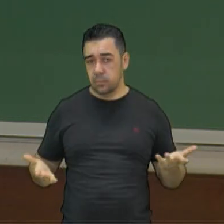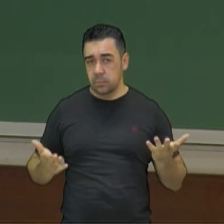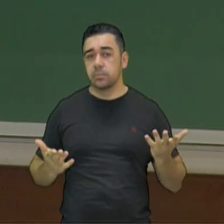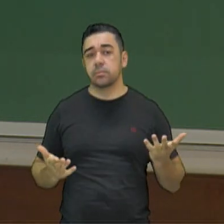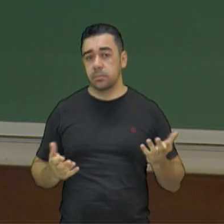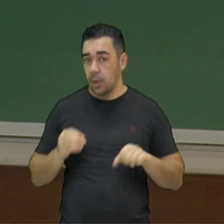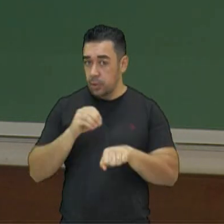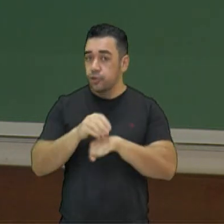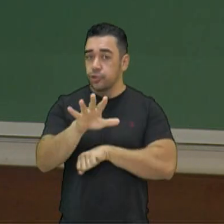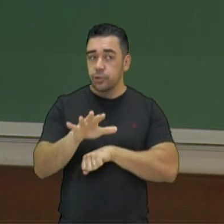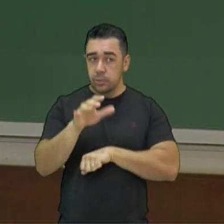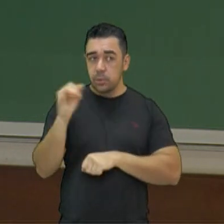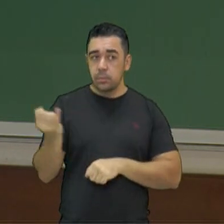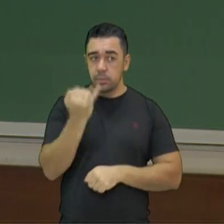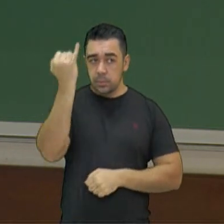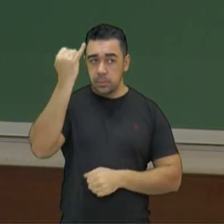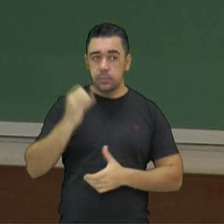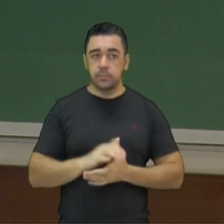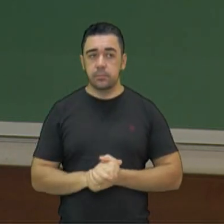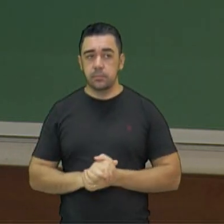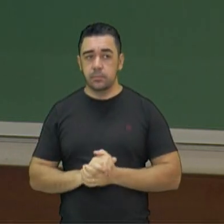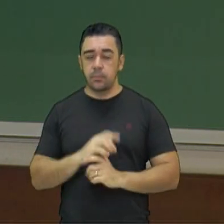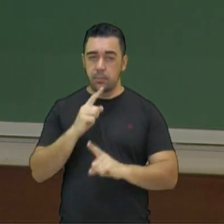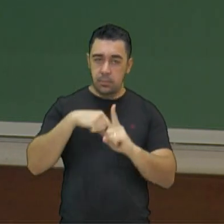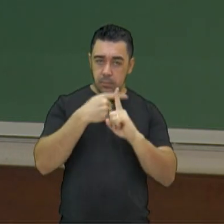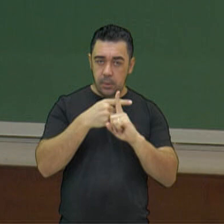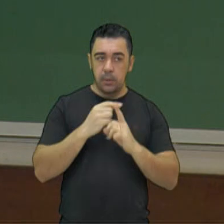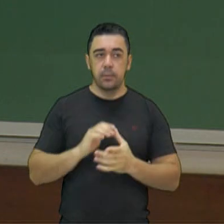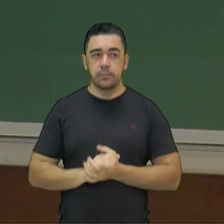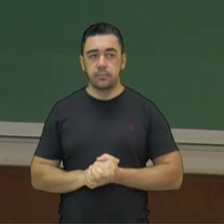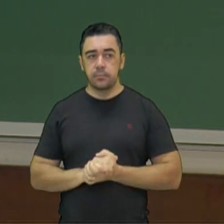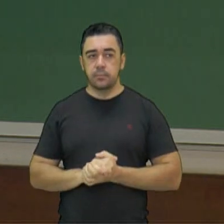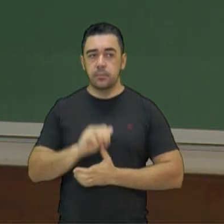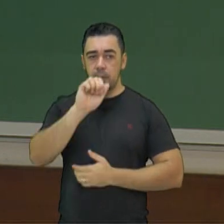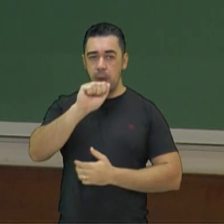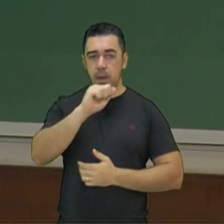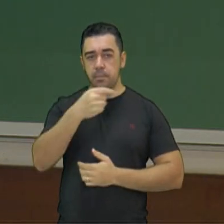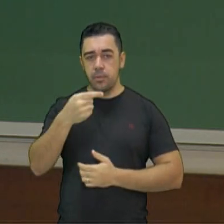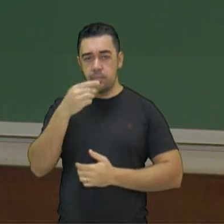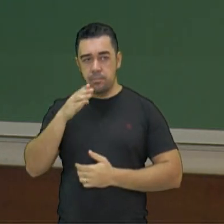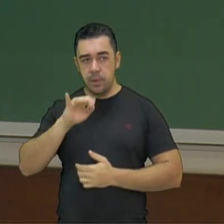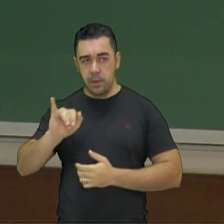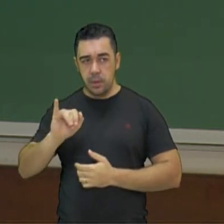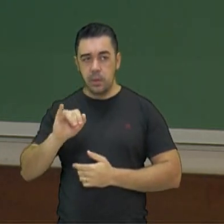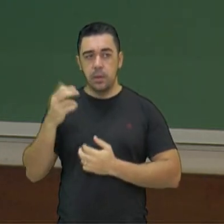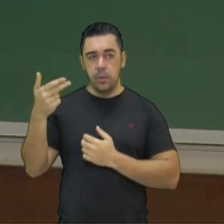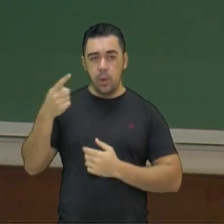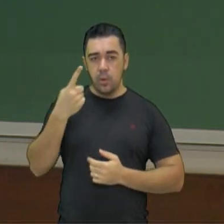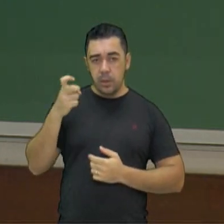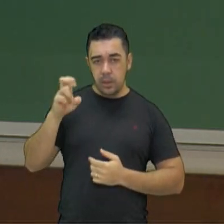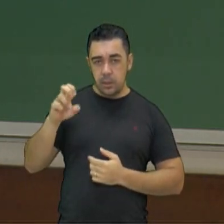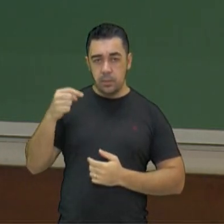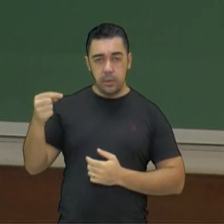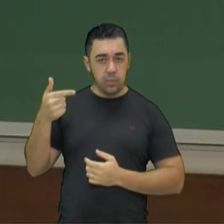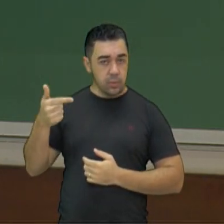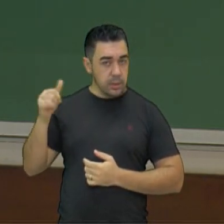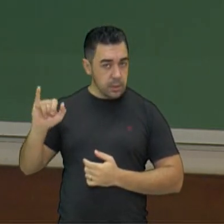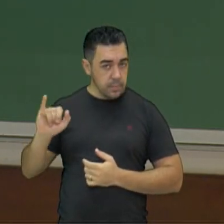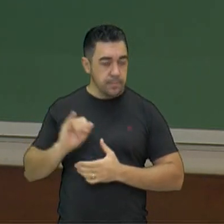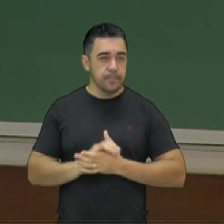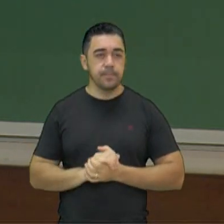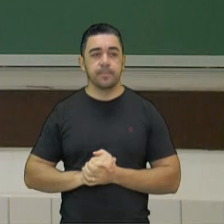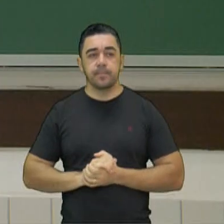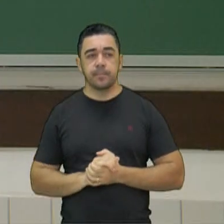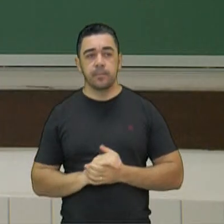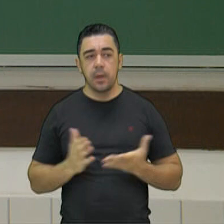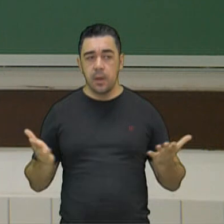essa é uma dica muito importante. Mais A menos BI igual a 15 menos 2i. Então agora